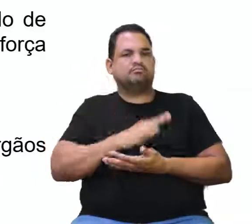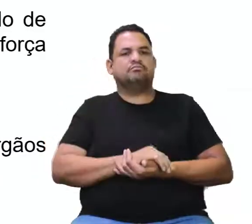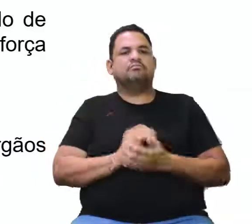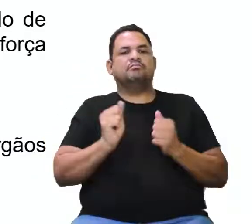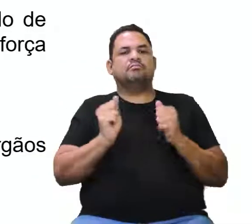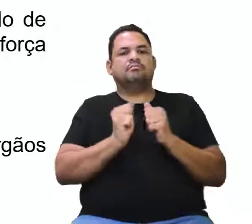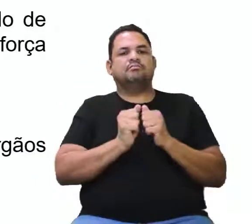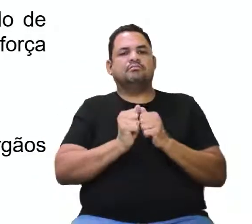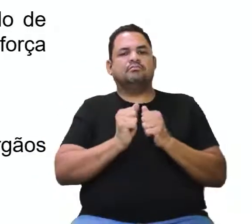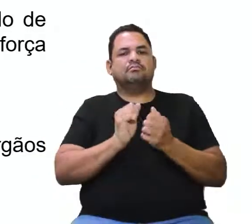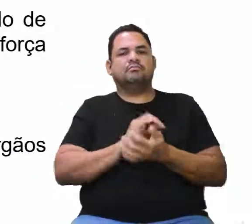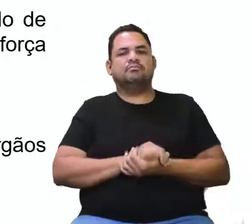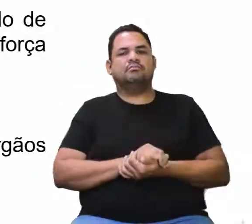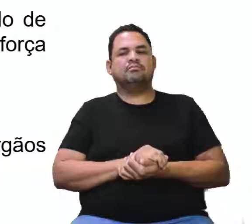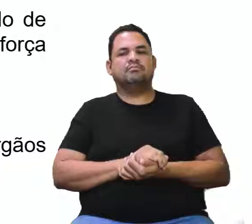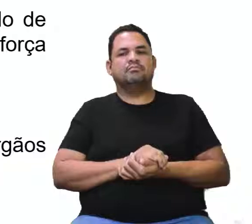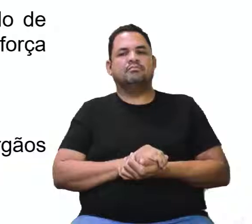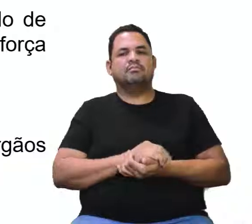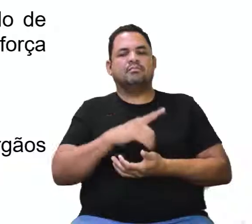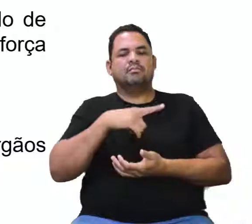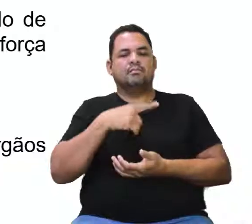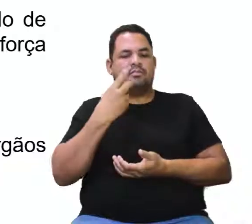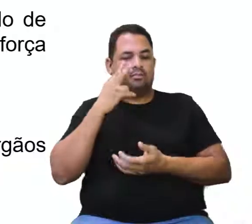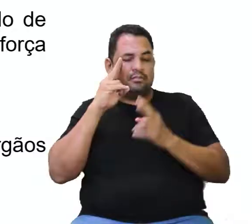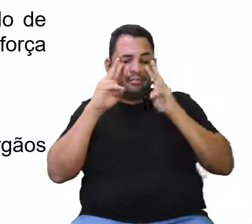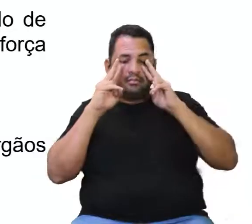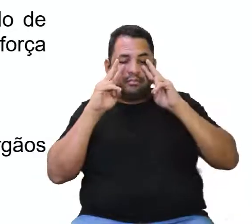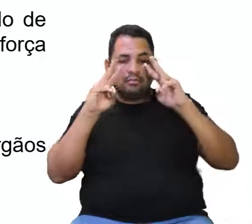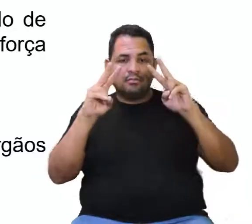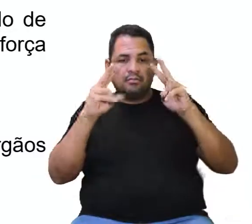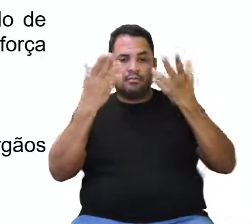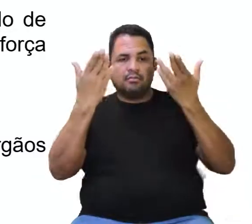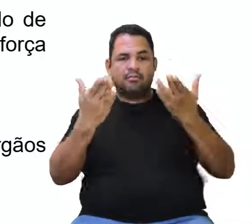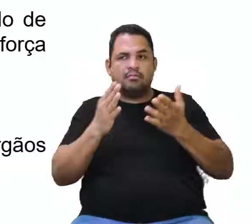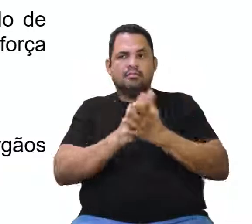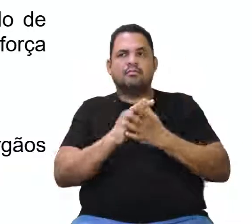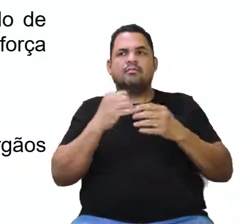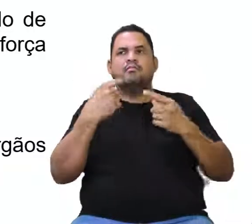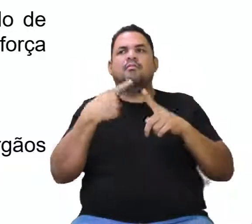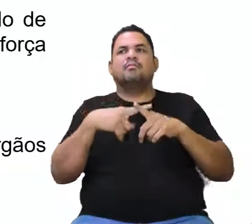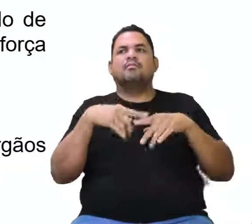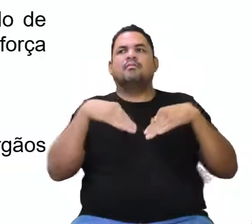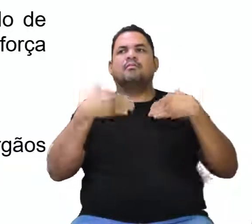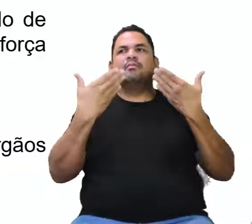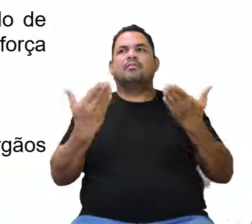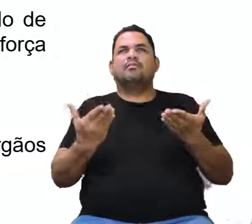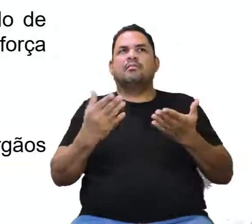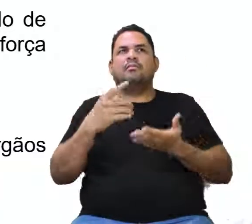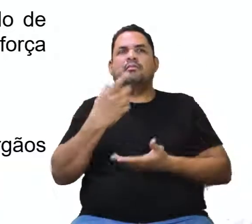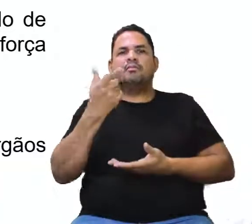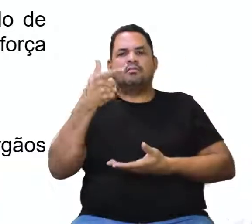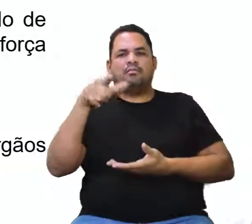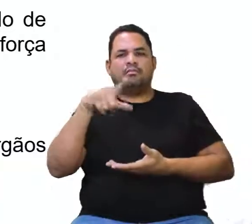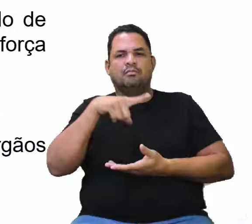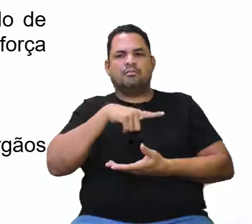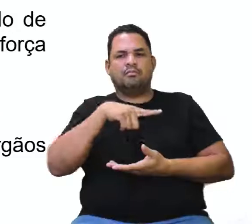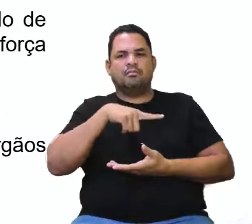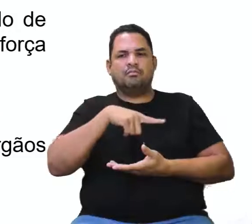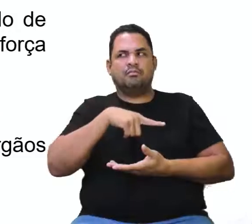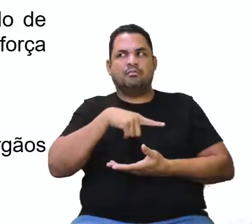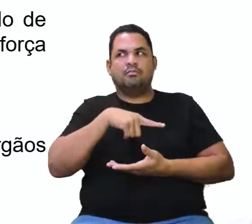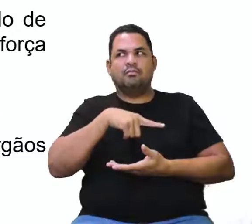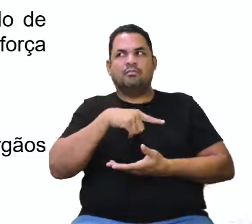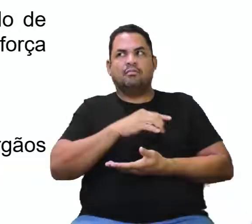posicionado próximo ali, que dê para eu ter uma visão dele? Porque quando eu faço isso, eu consigo ter aqui um